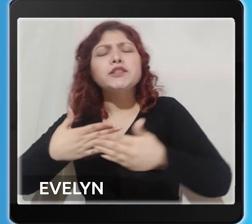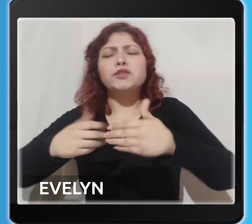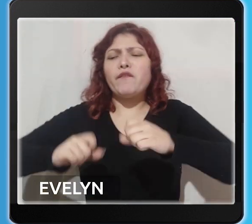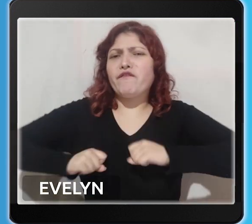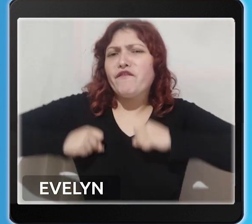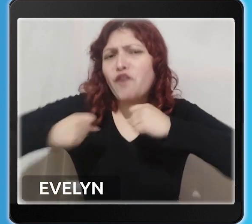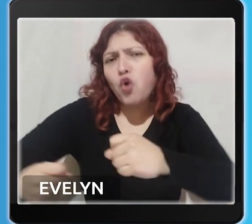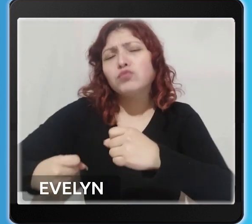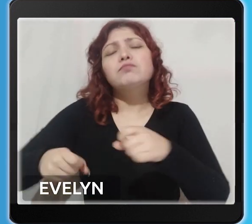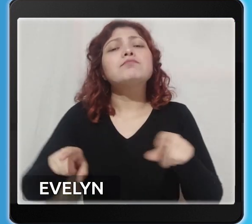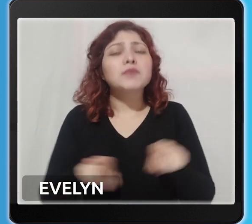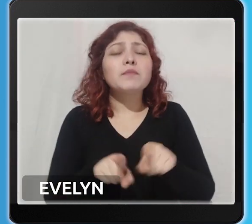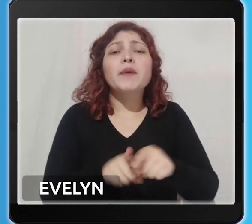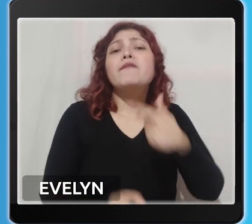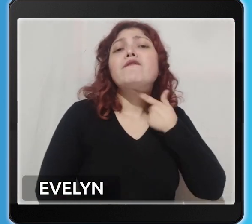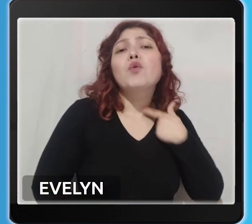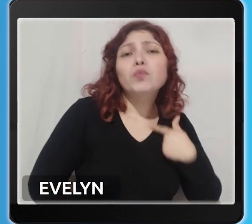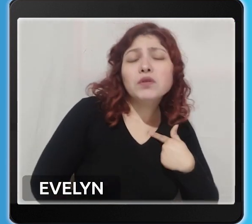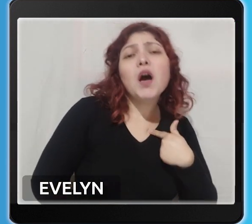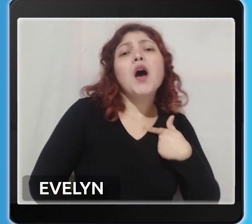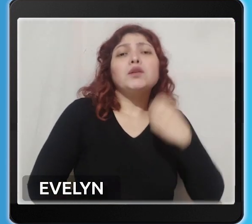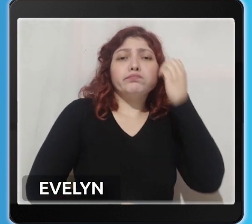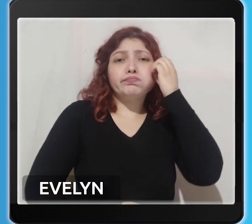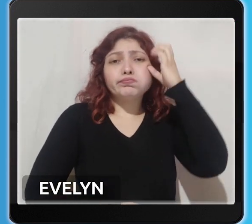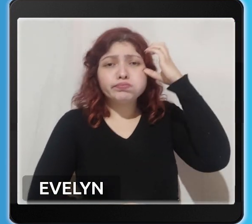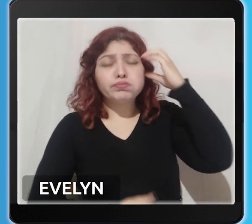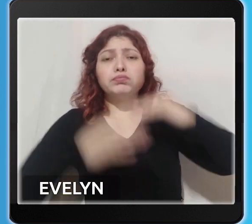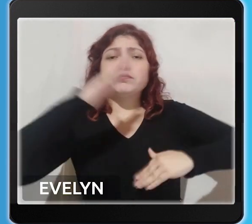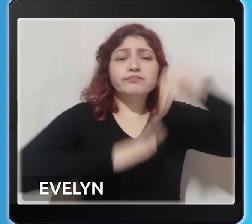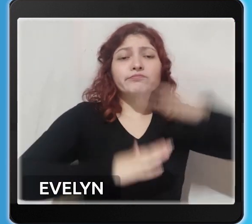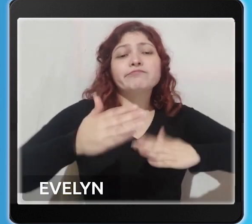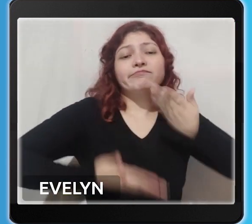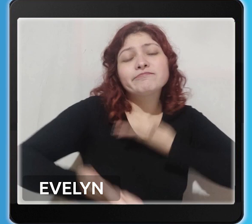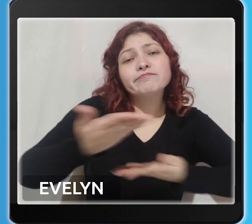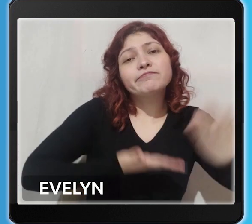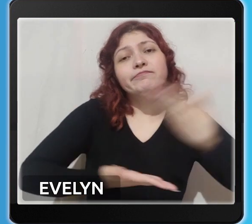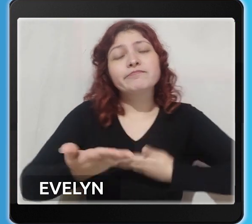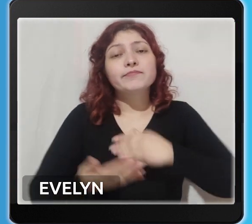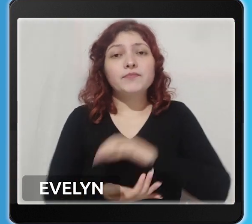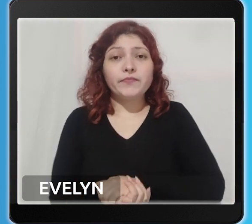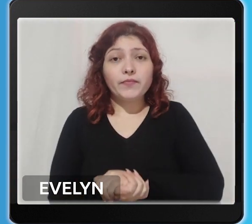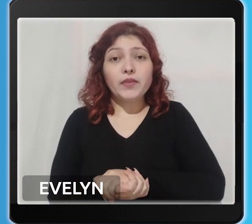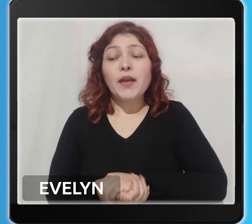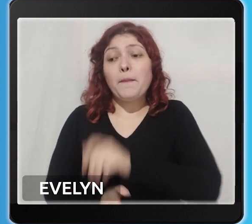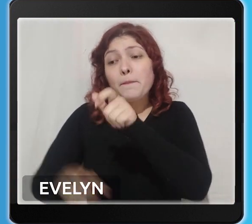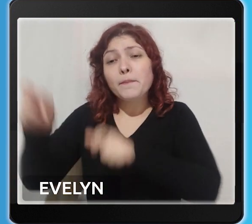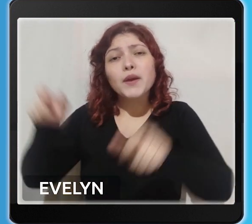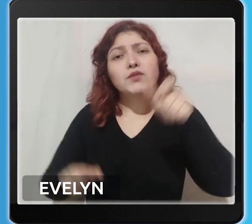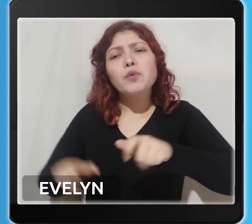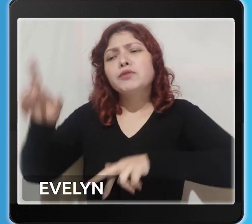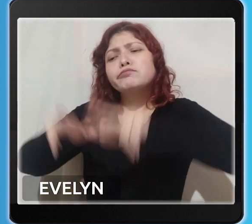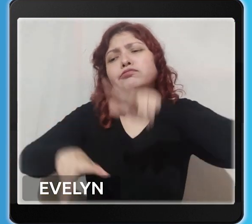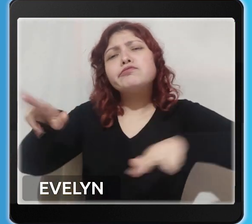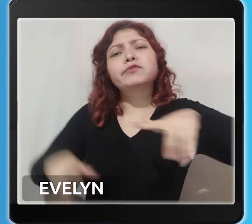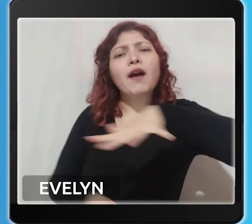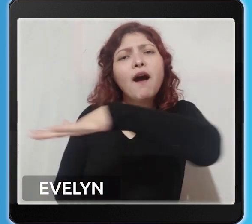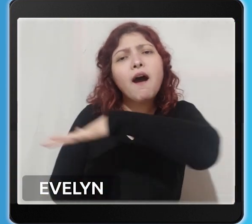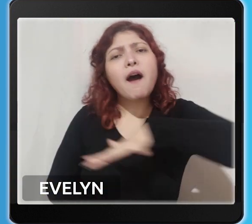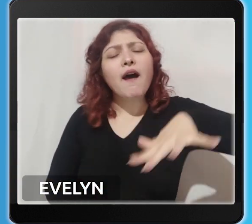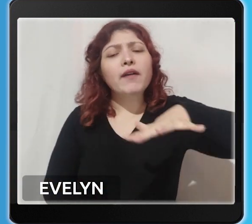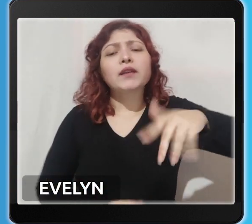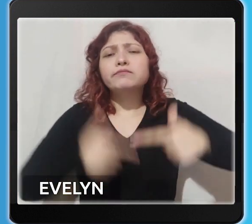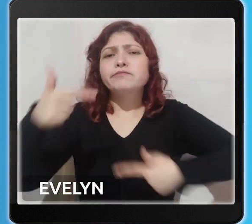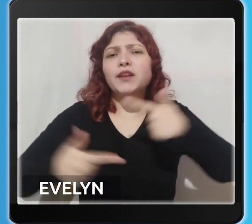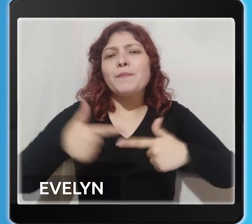com vocês. Nossa universidade é grande e é potente porque é um trabalho de muitas mãos e de muitas mentes,